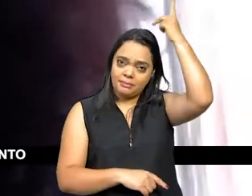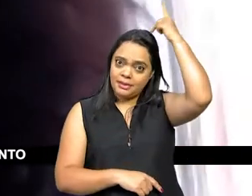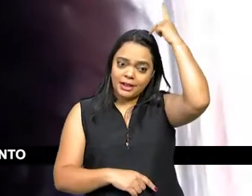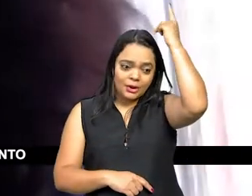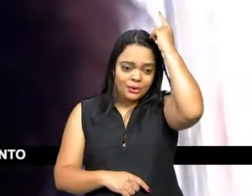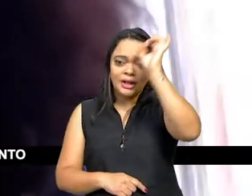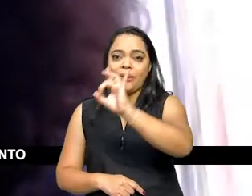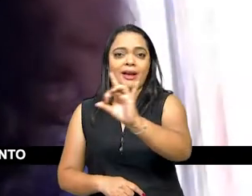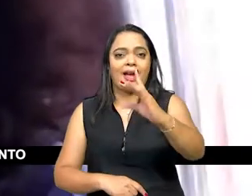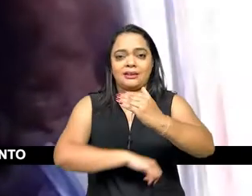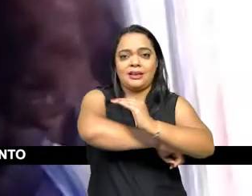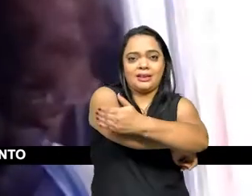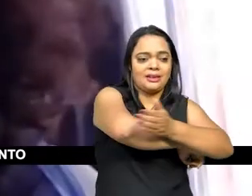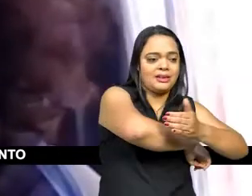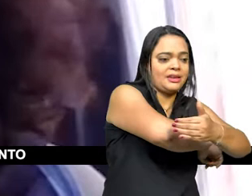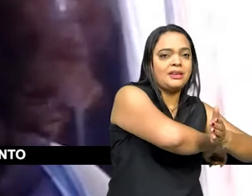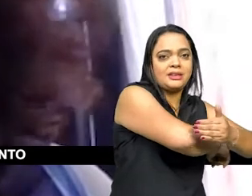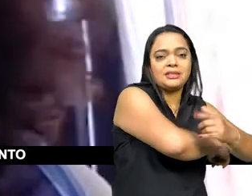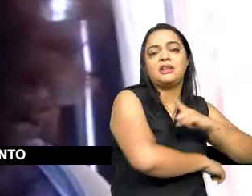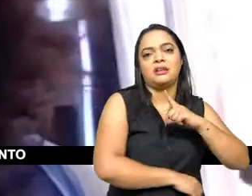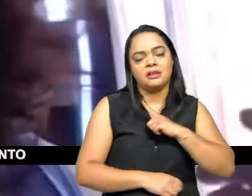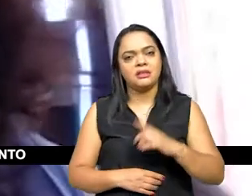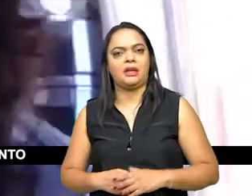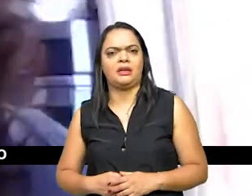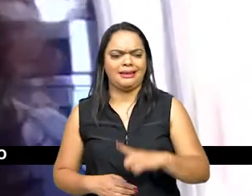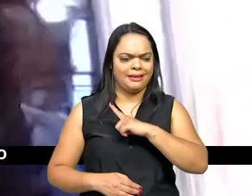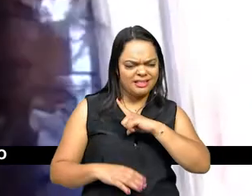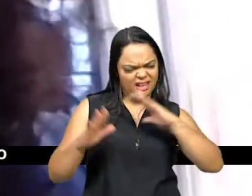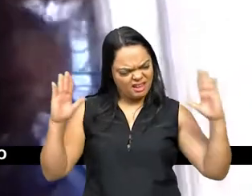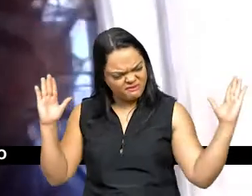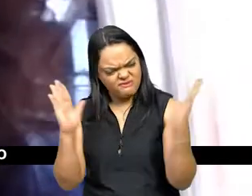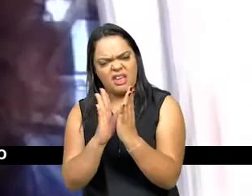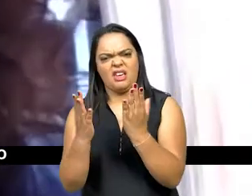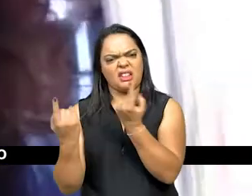cada esquina, e que estão fazendo esse enfrentamento, que estão,